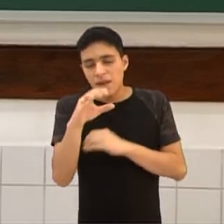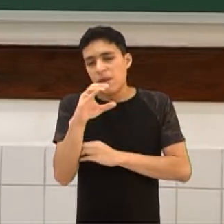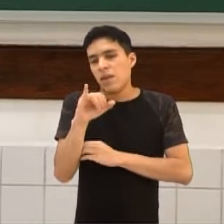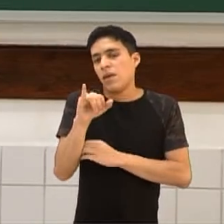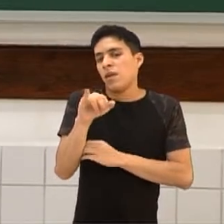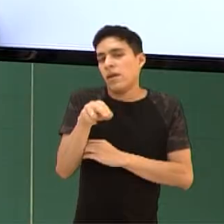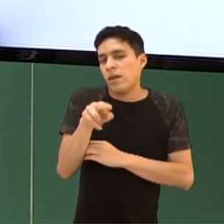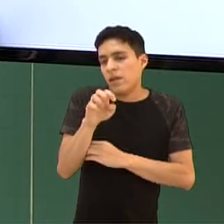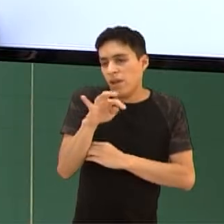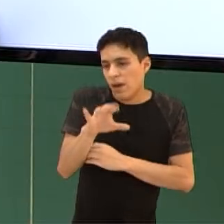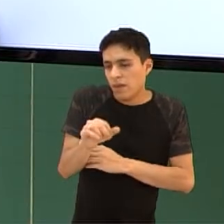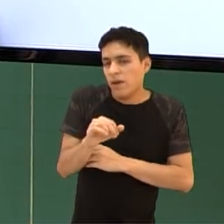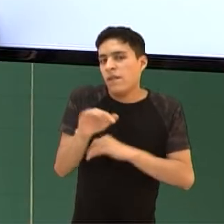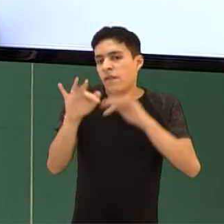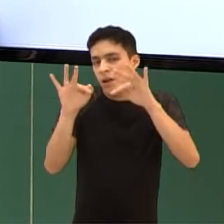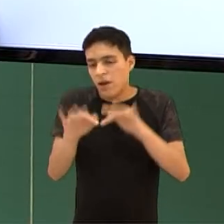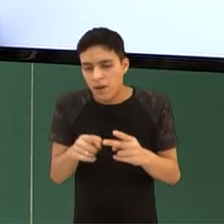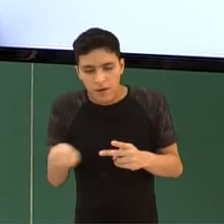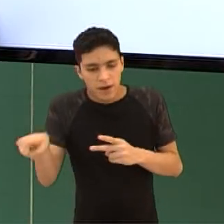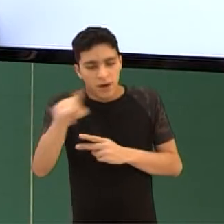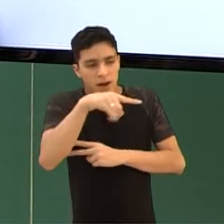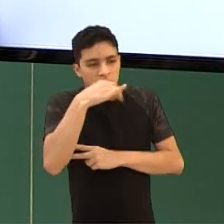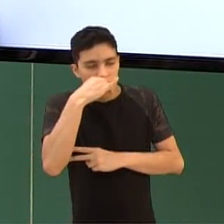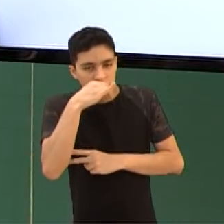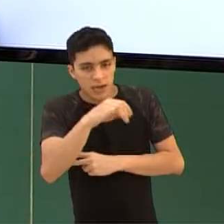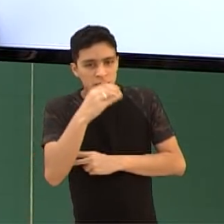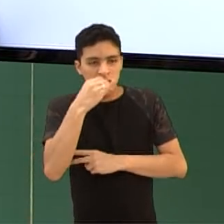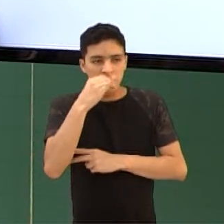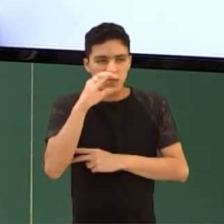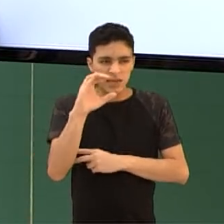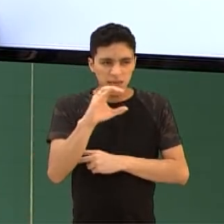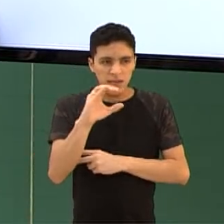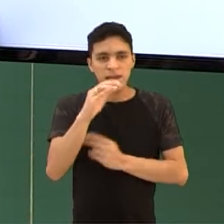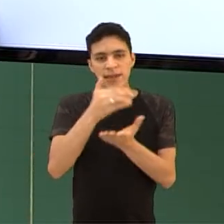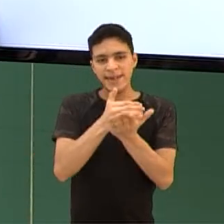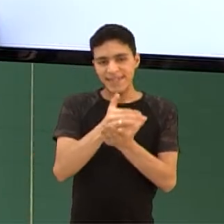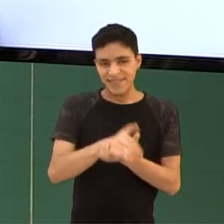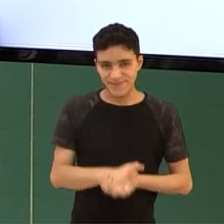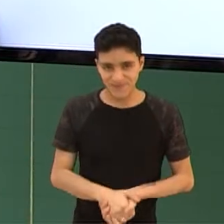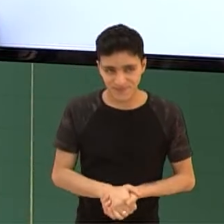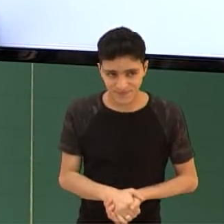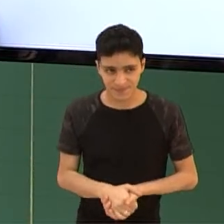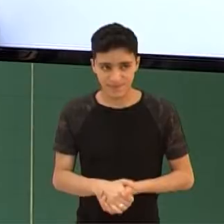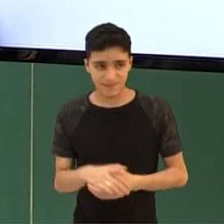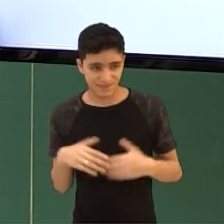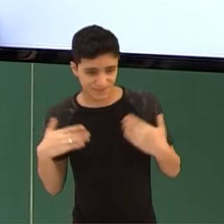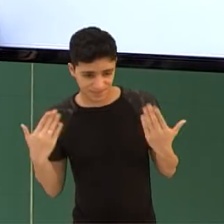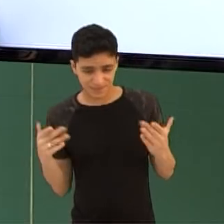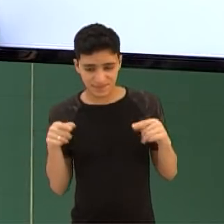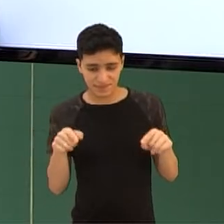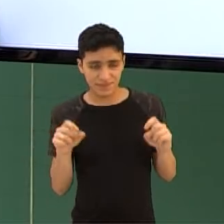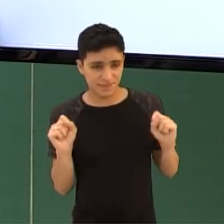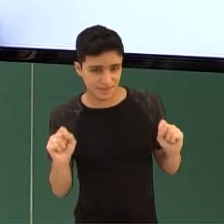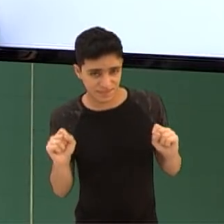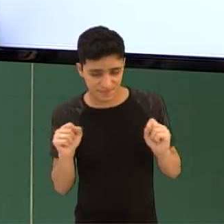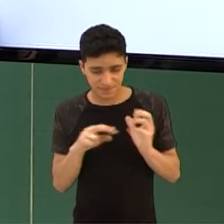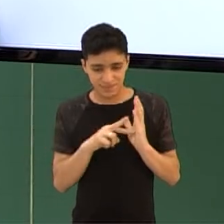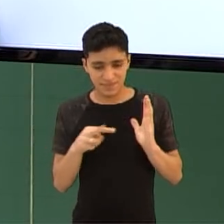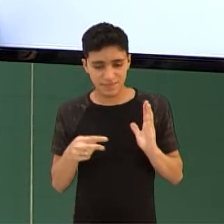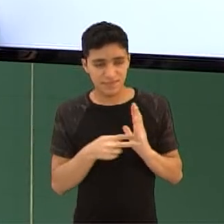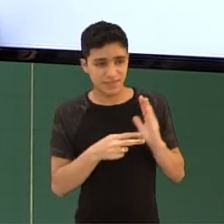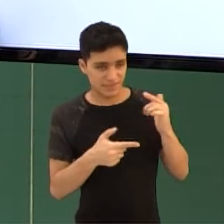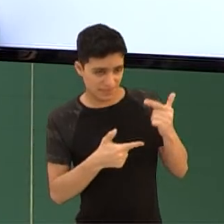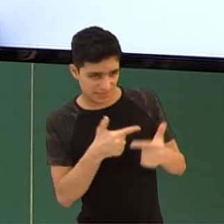cinética final com a energia cinética inicial. E, com isso aqui, eu posso dizer que o trabalho